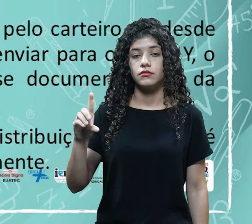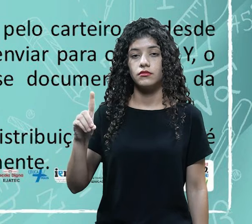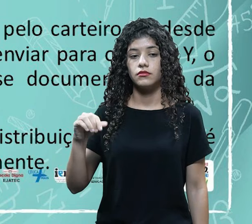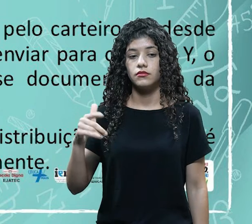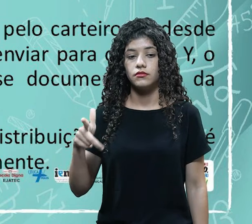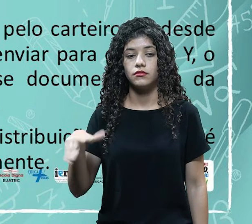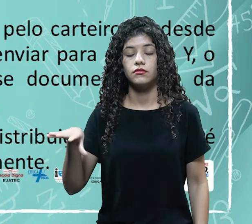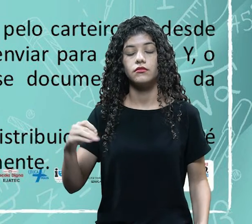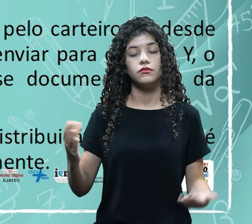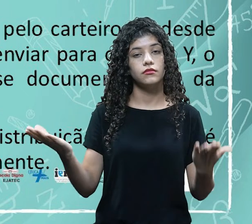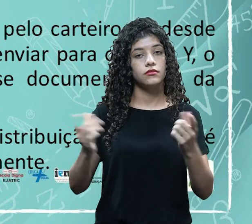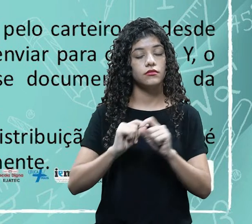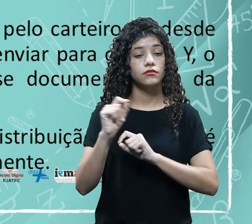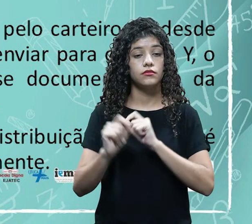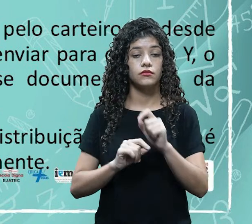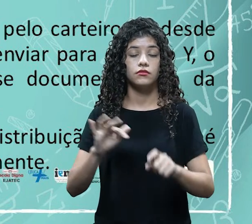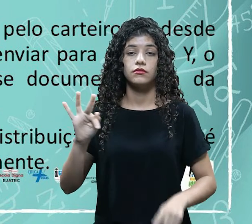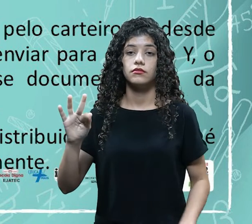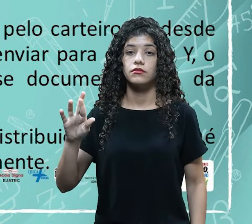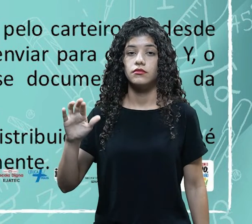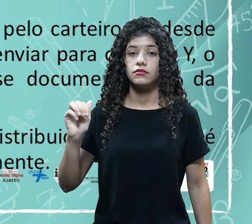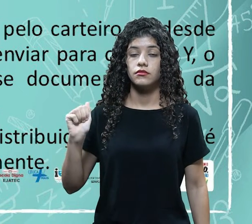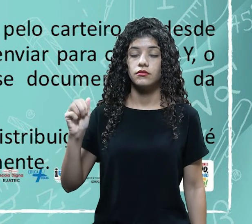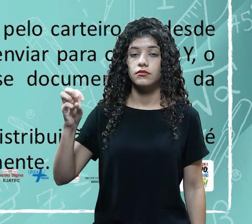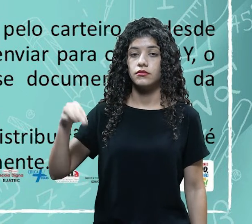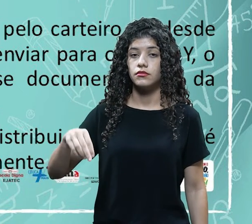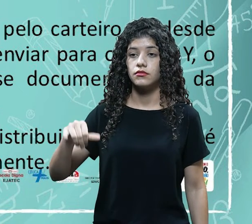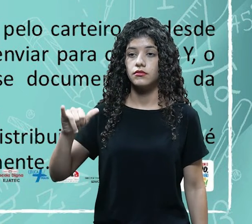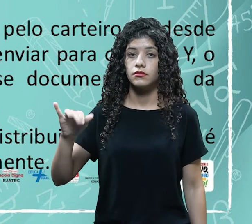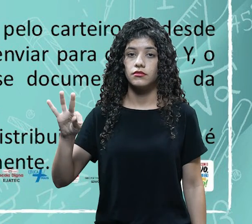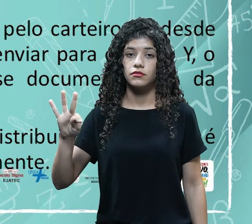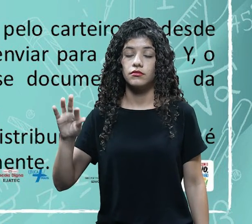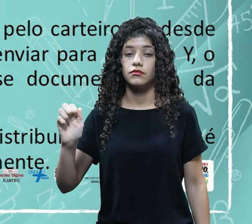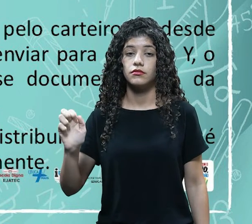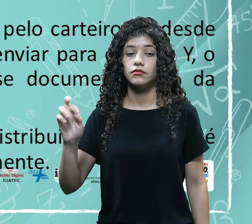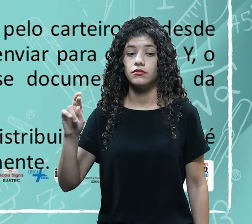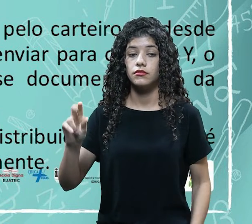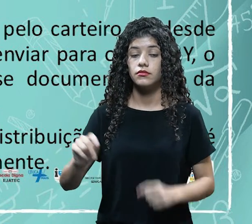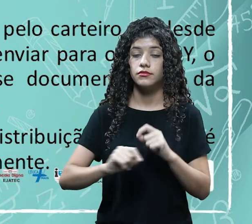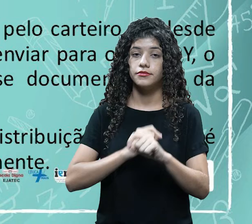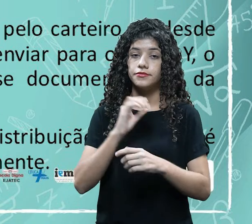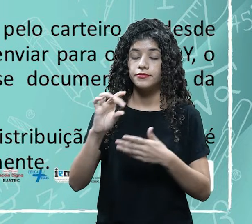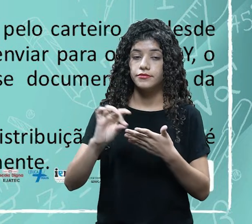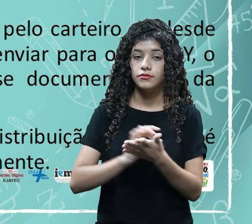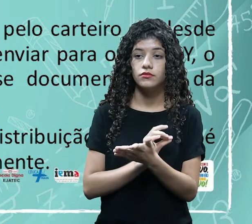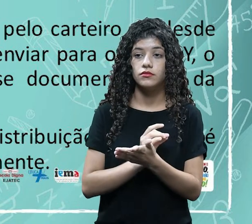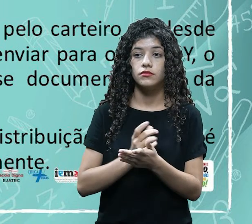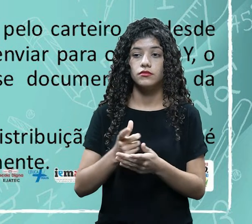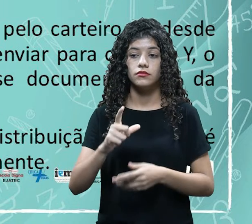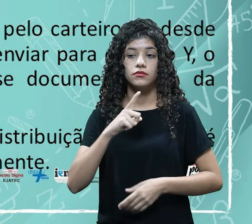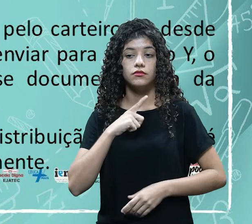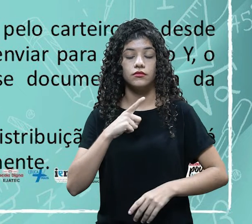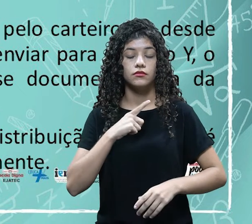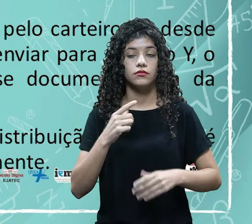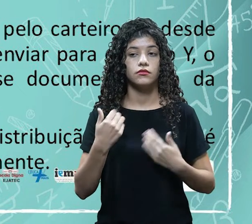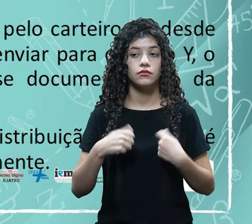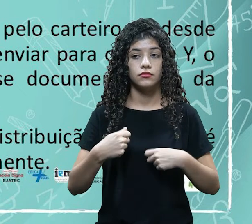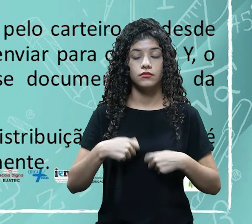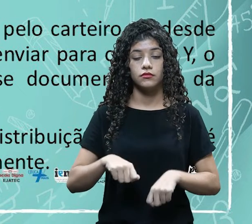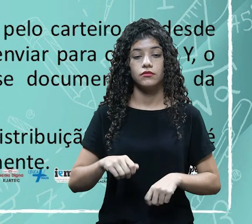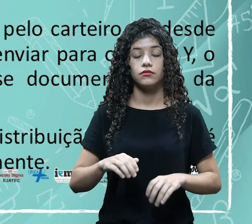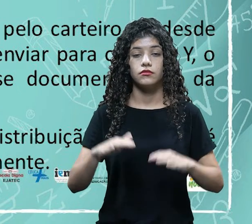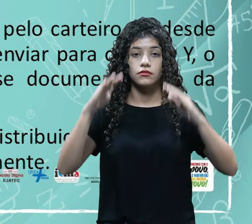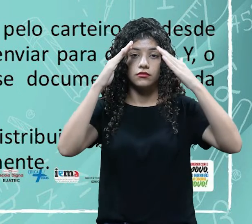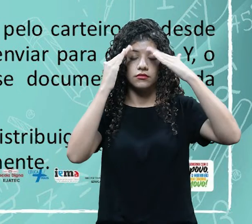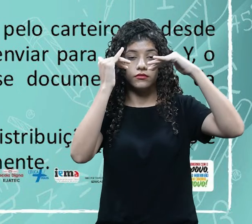aquele documento ele vai tramitar. Bom, já sabemos que a tramitação é o curso do documento, né? De fato, que ele vai